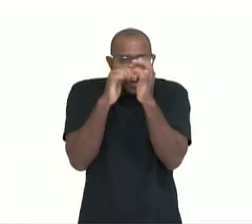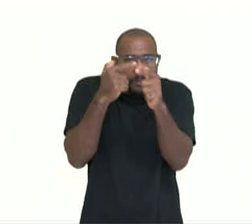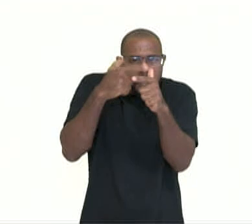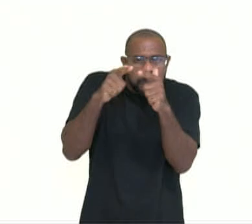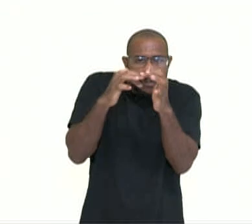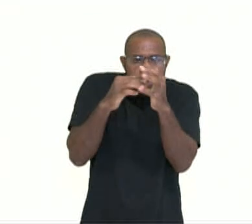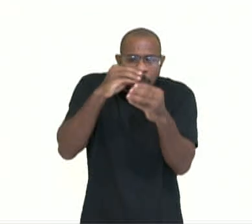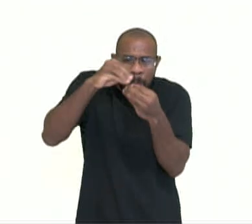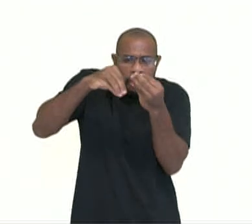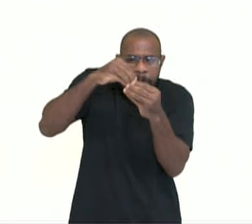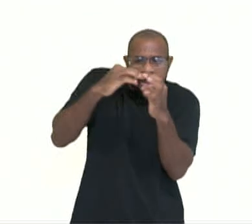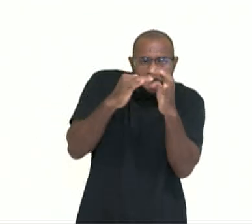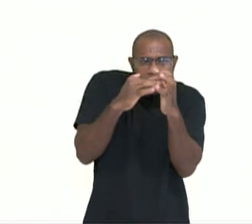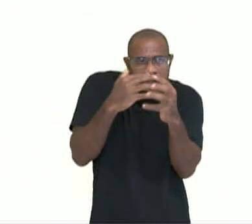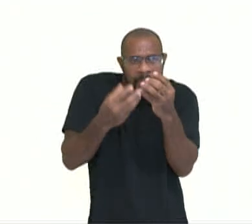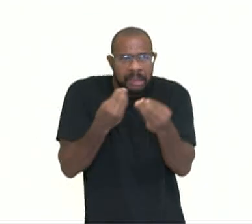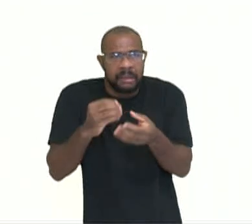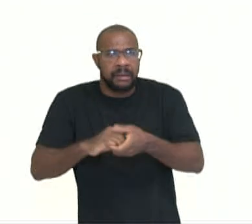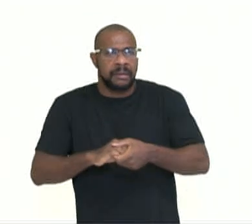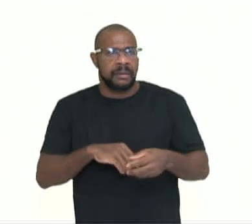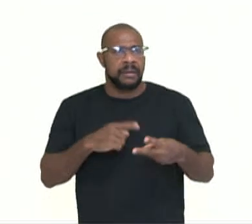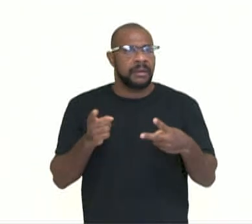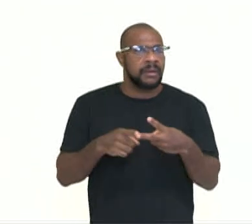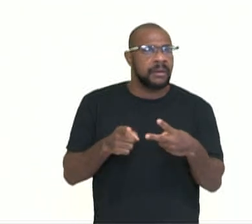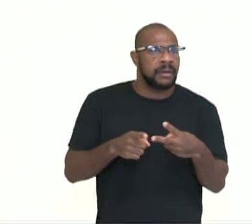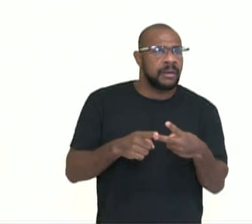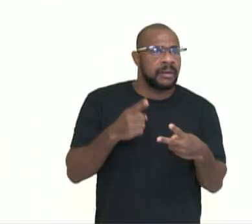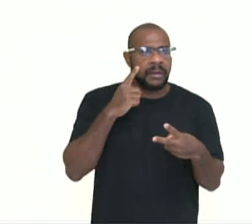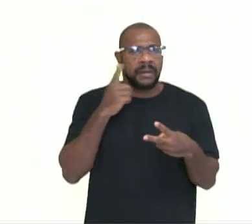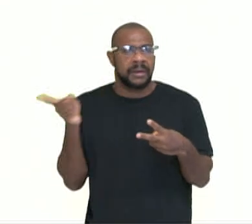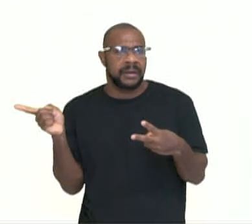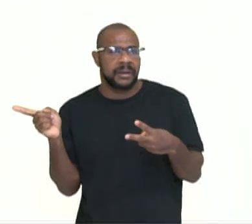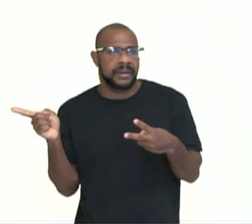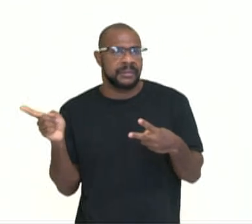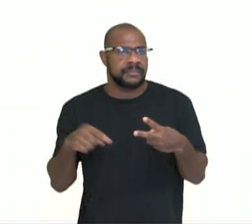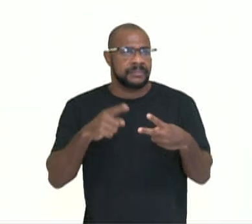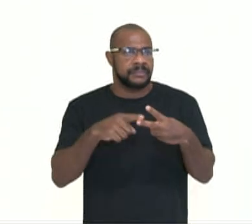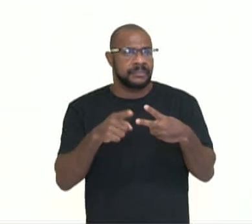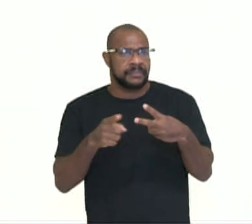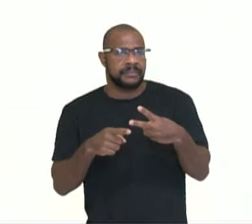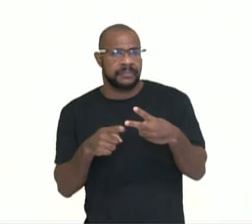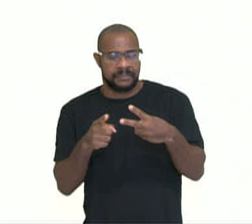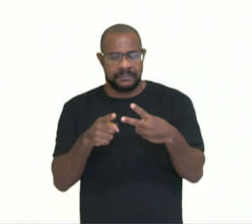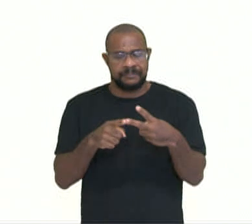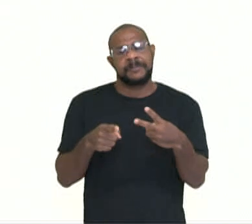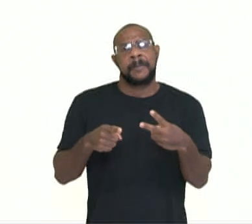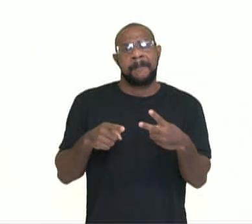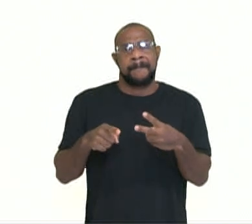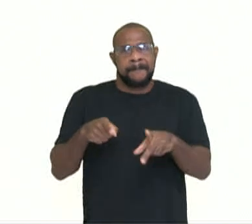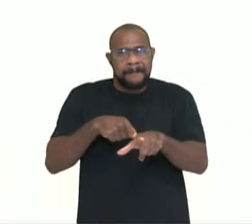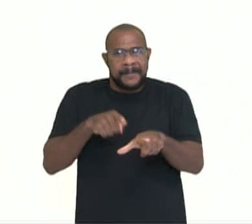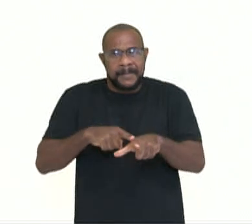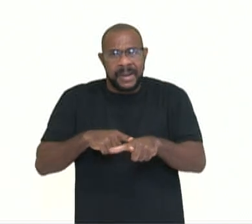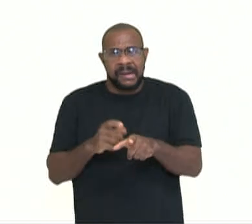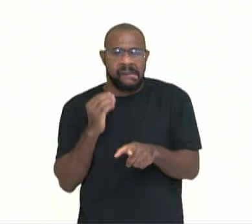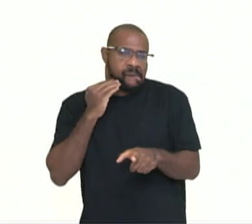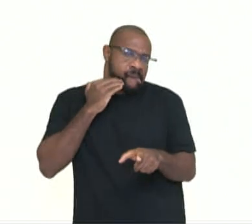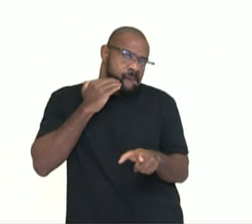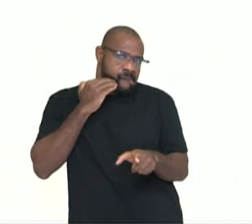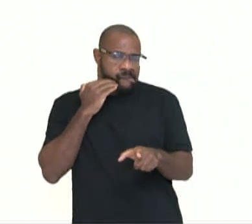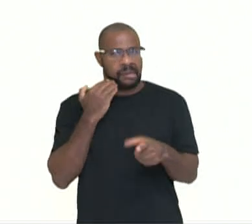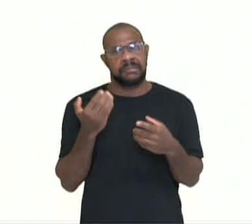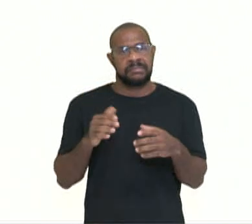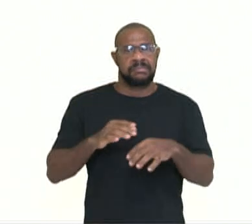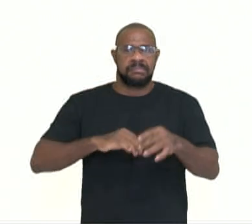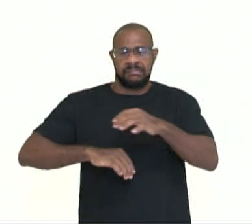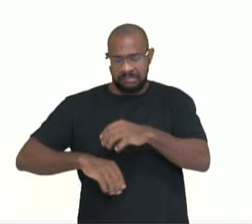Problemas esqueléticos, às vezes nasce ali, por exemplo, com o pezinho torto, alguma coisa parecida. Anomalias oculares, então problemas de vista, né? E